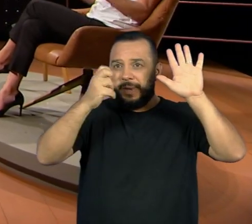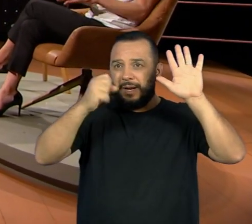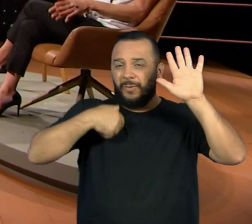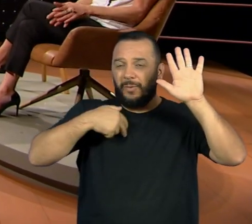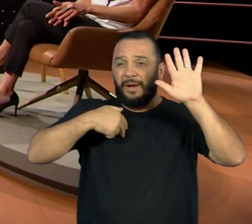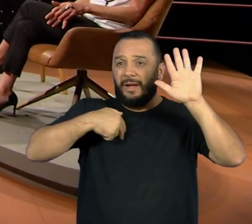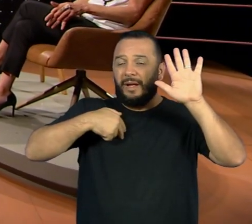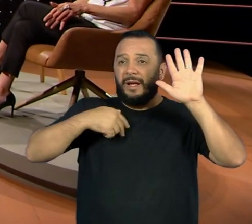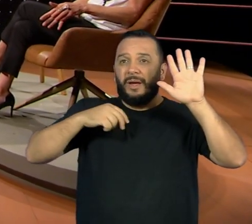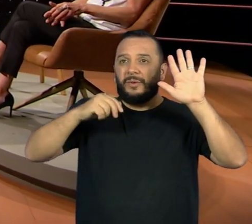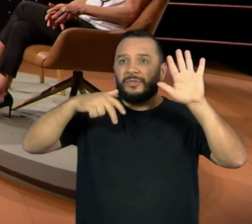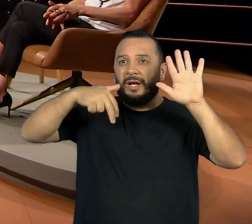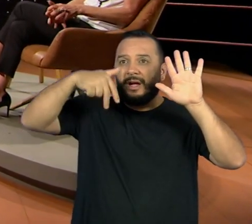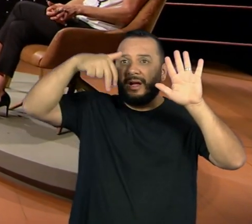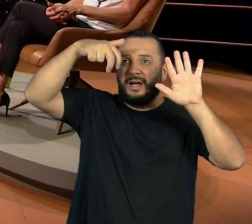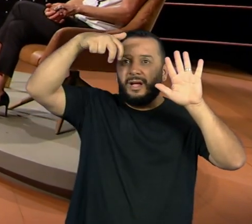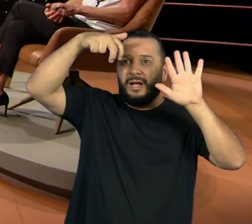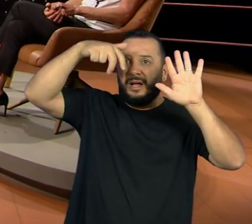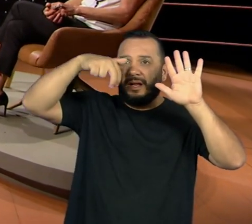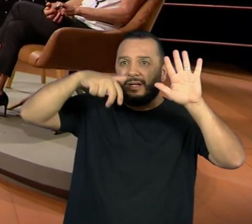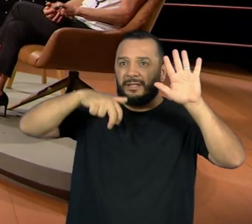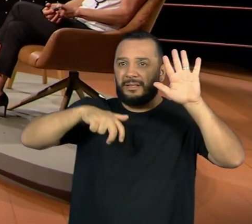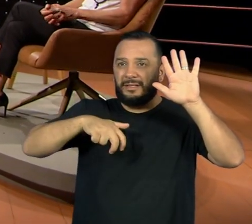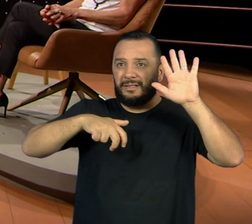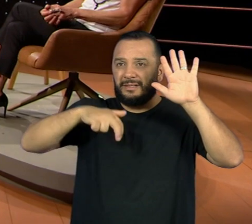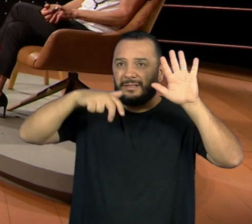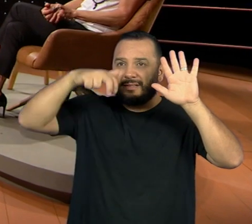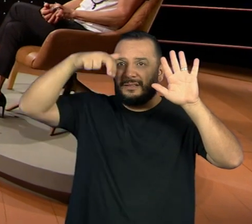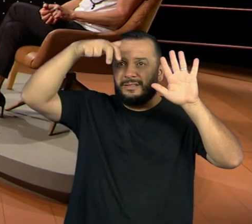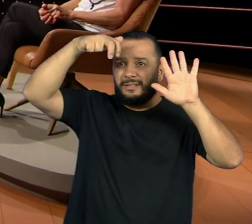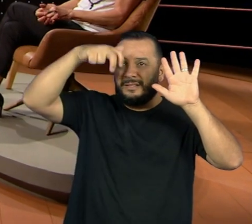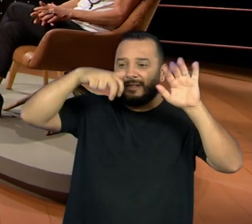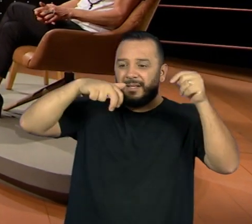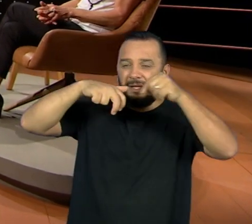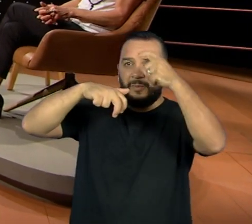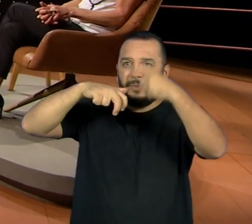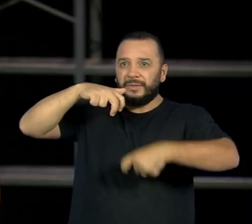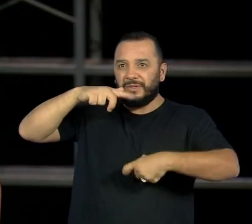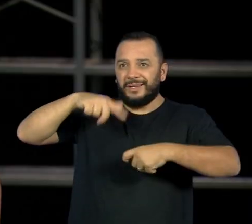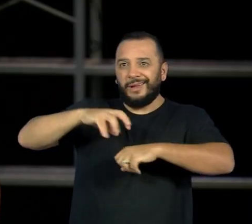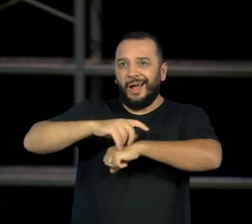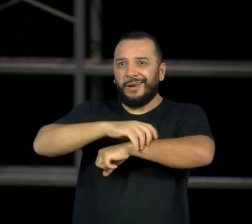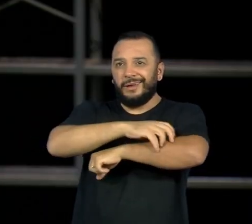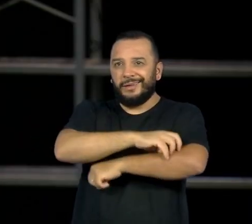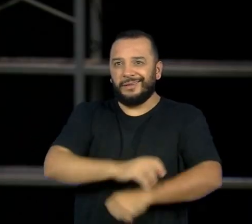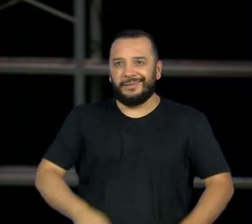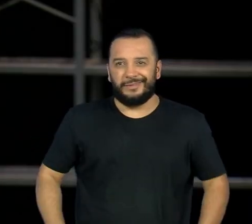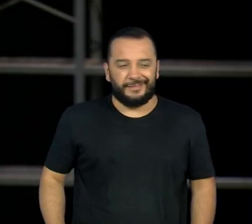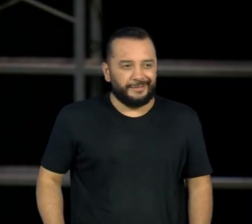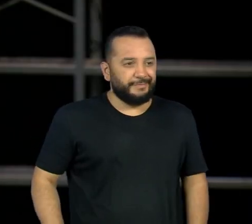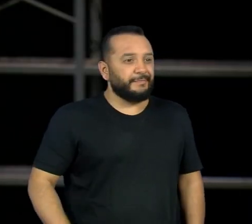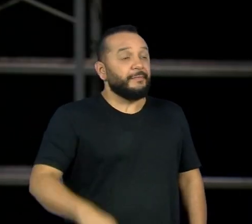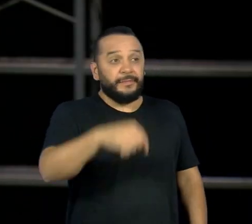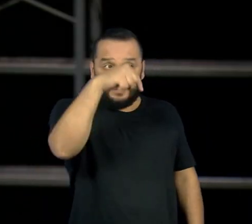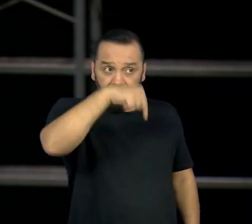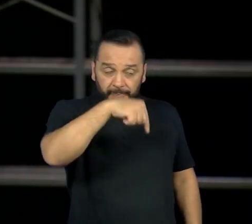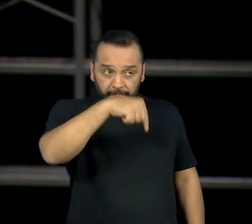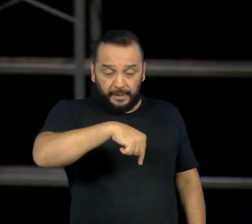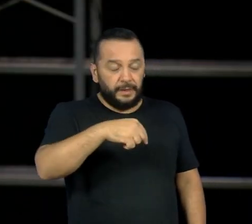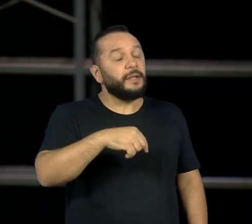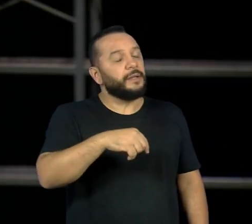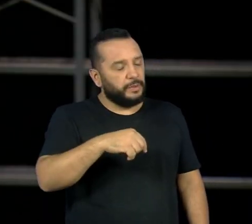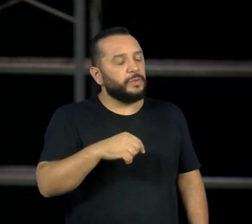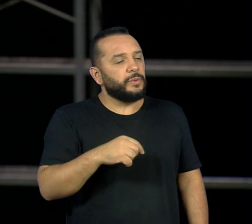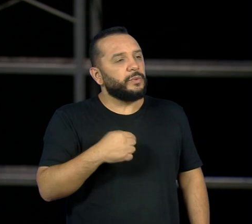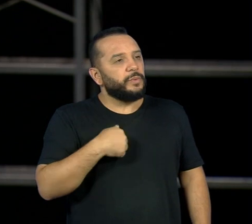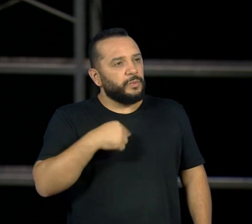branco. Coisas de Jabu, entendeu? Coisas de Jabu. Clarice, aqui na Cultura, você e o Fagundes apresentaram o